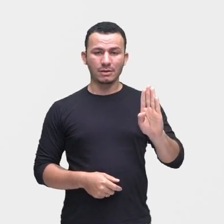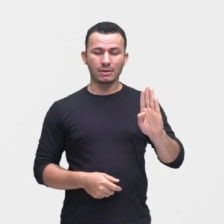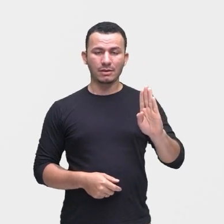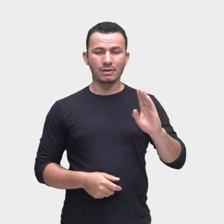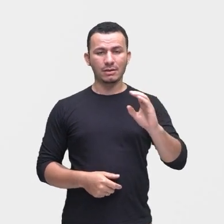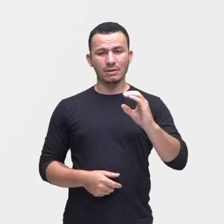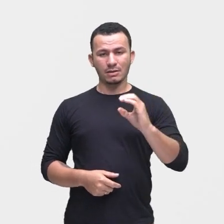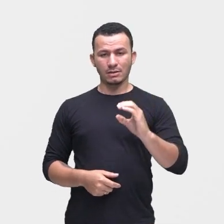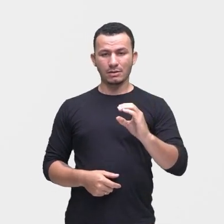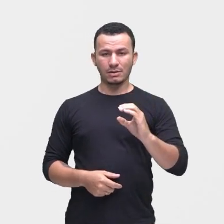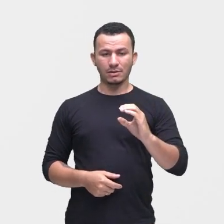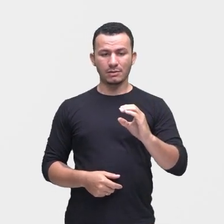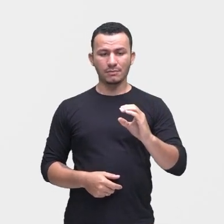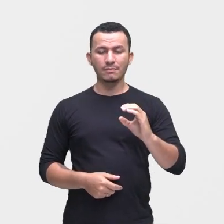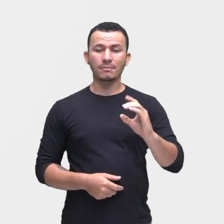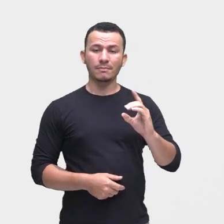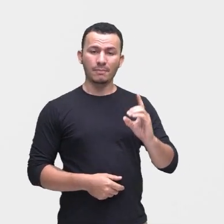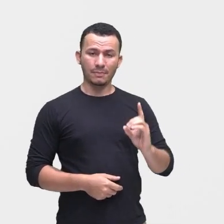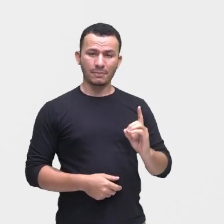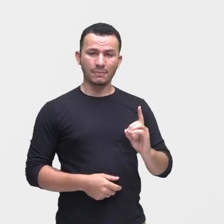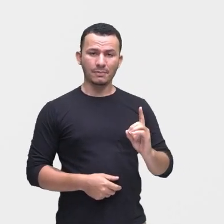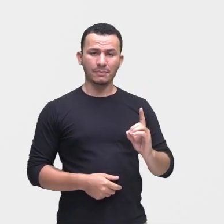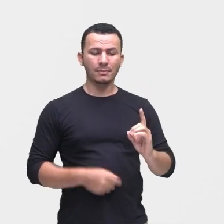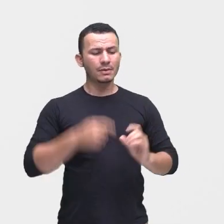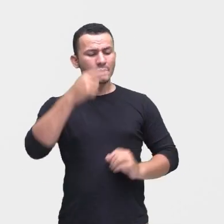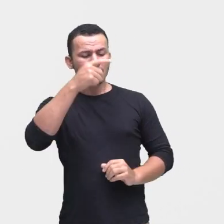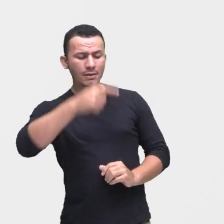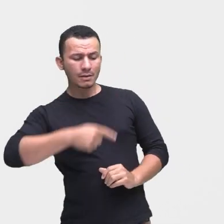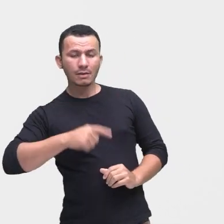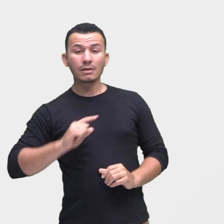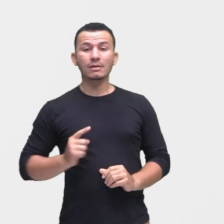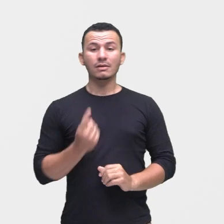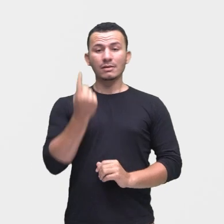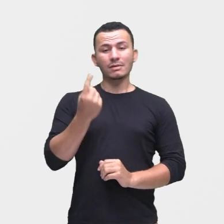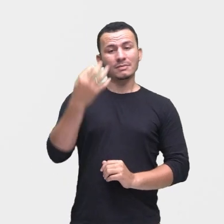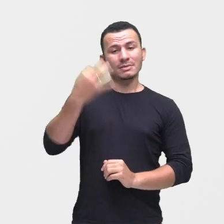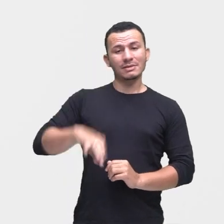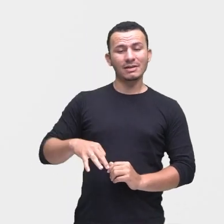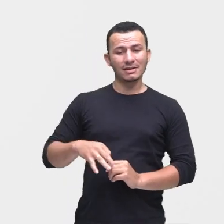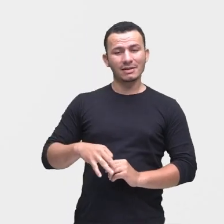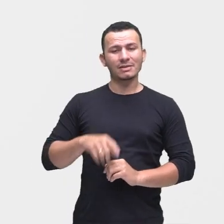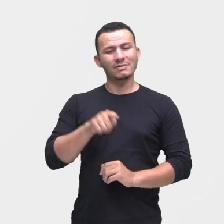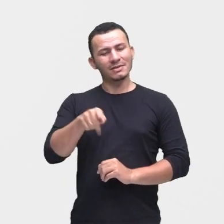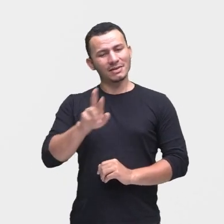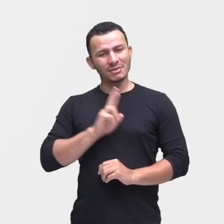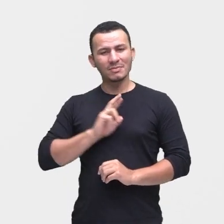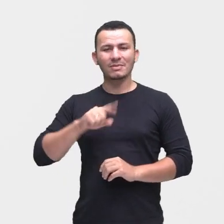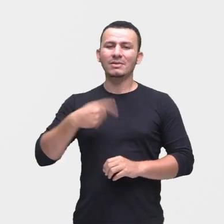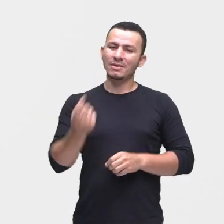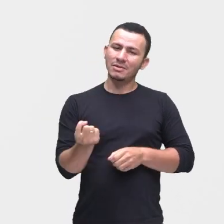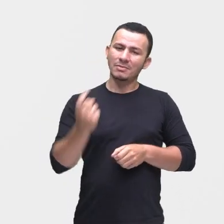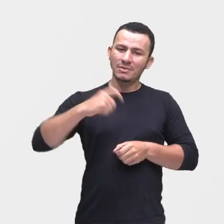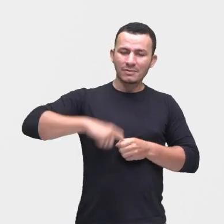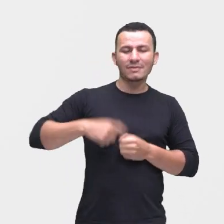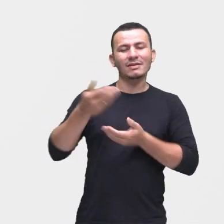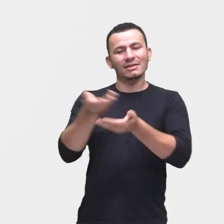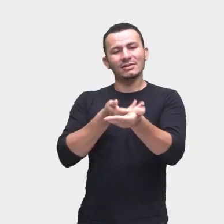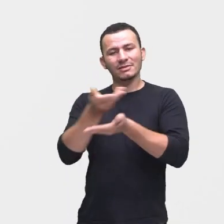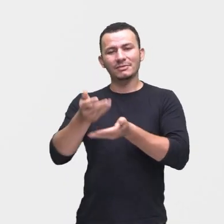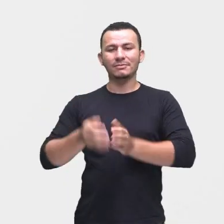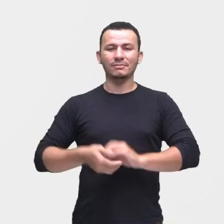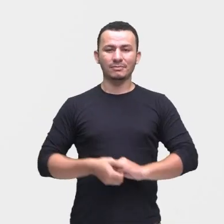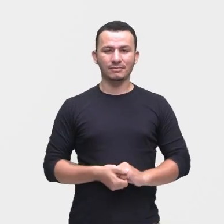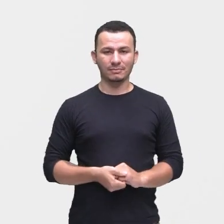propina, letra C, violência ou letra D, boa ação? Respondam agora e daqui a pouco